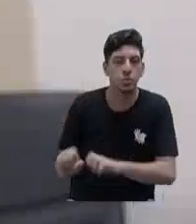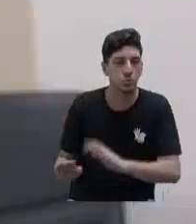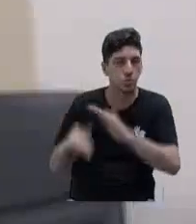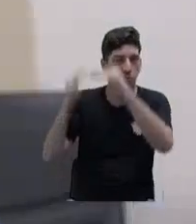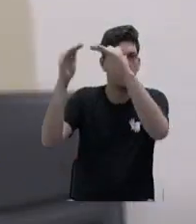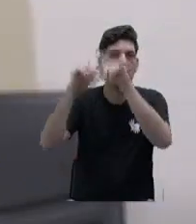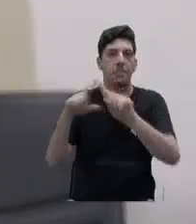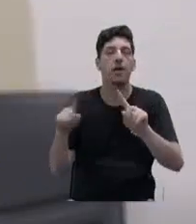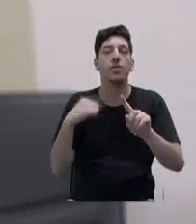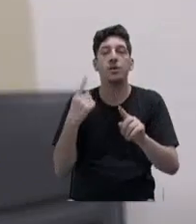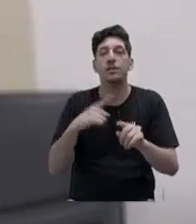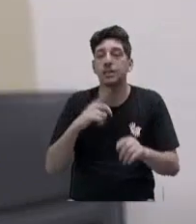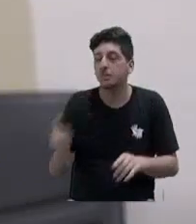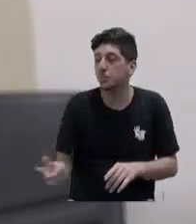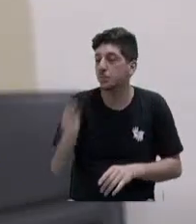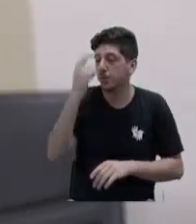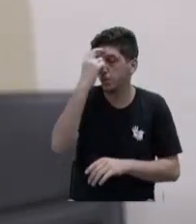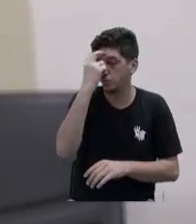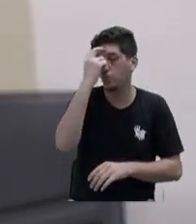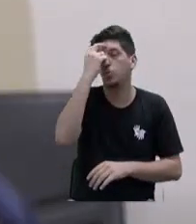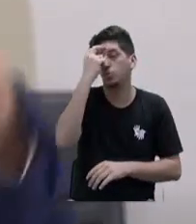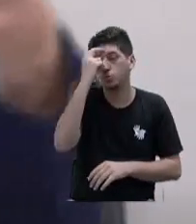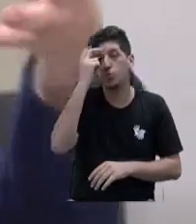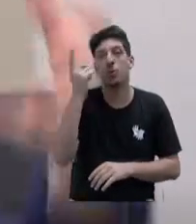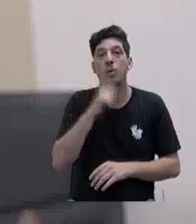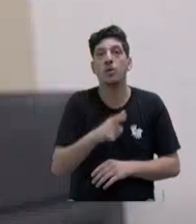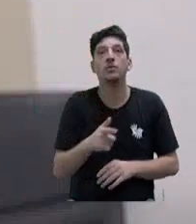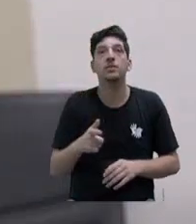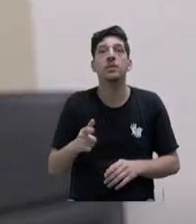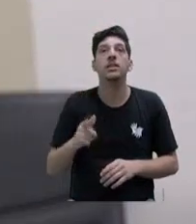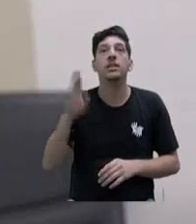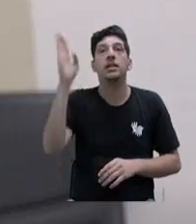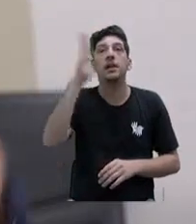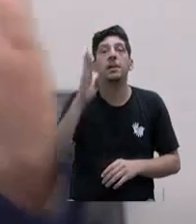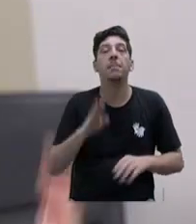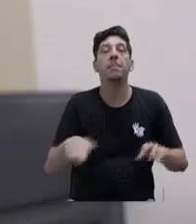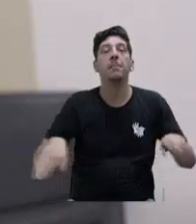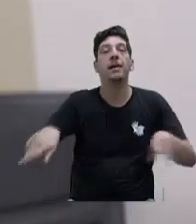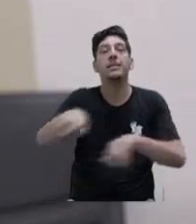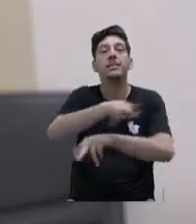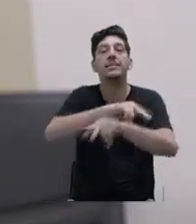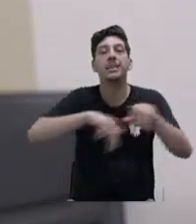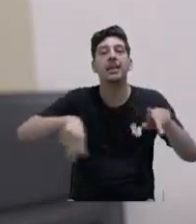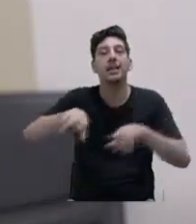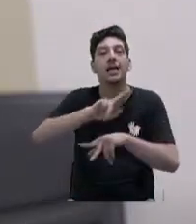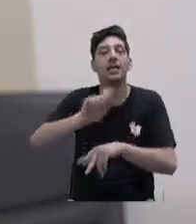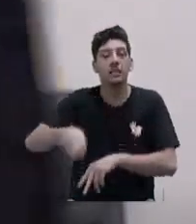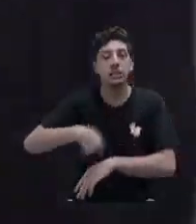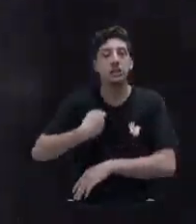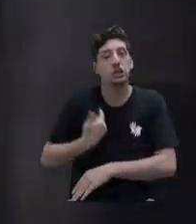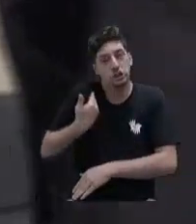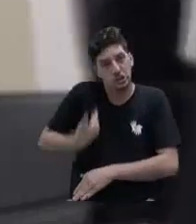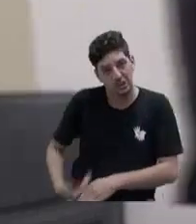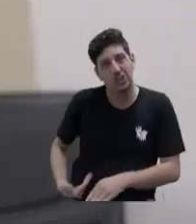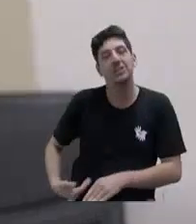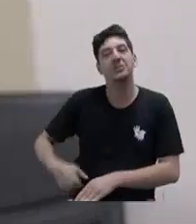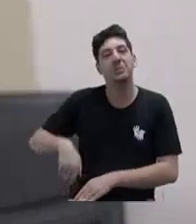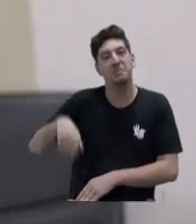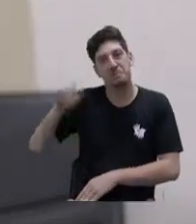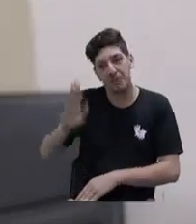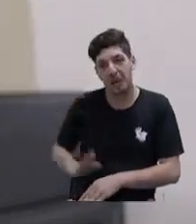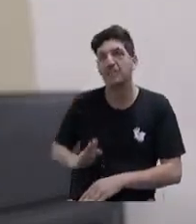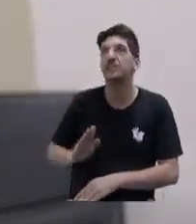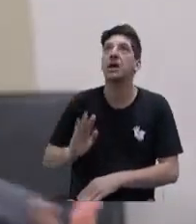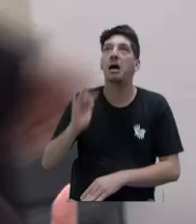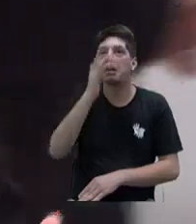nós temos uma cultura que faz com que a brasilidade, a forma de ser do brasileiro, atraia pessoas para vir